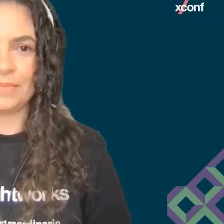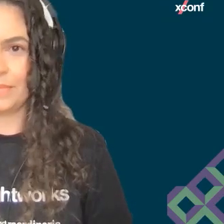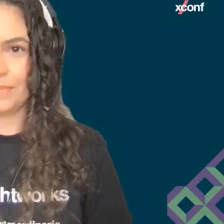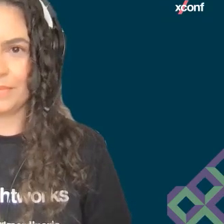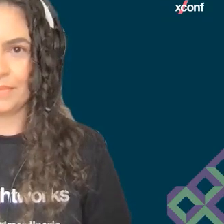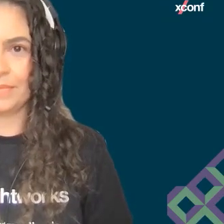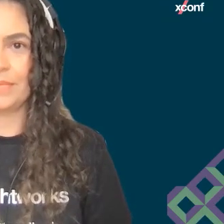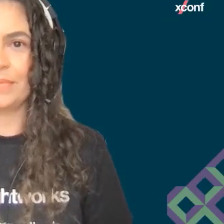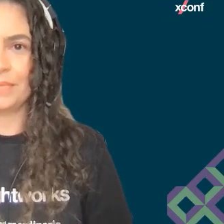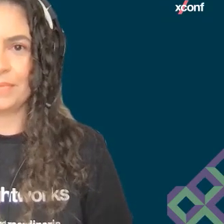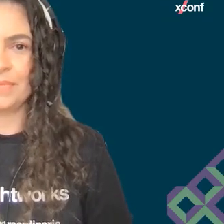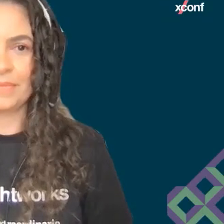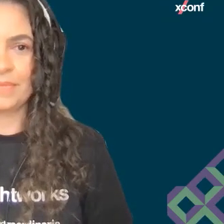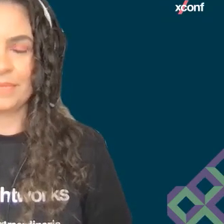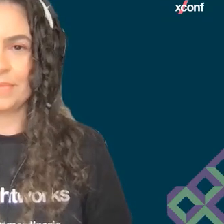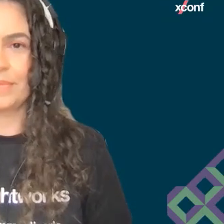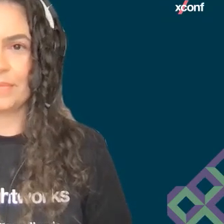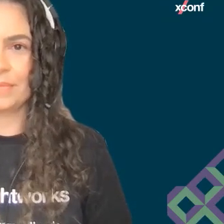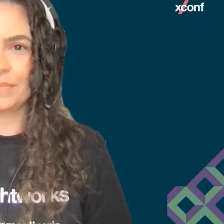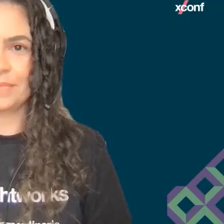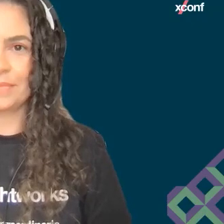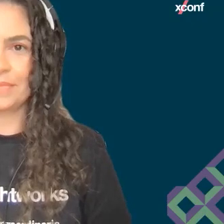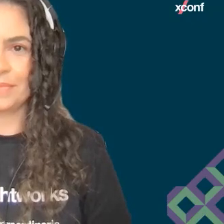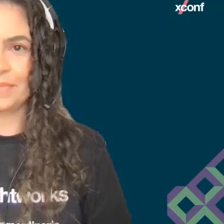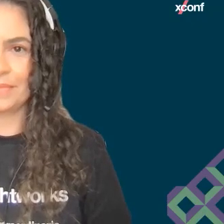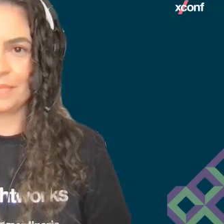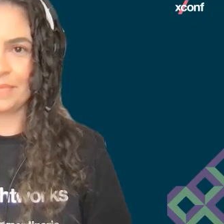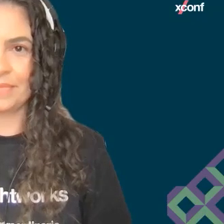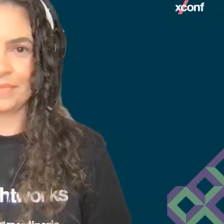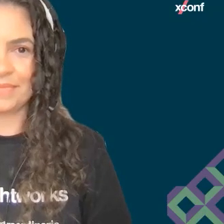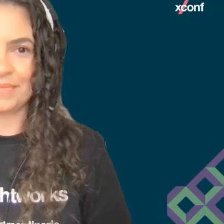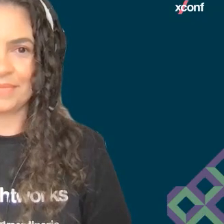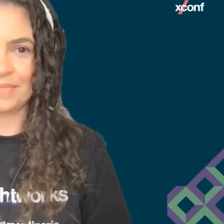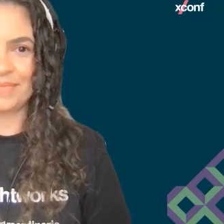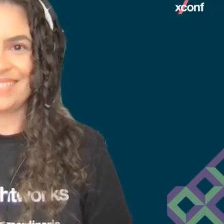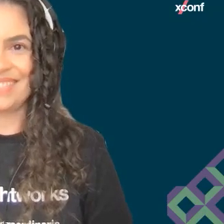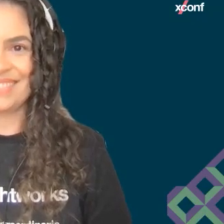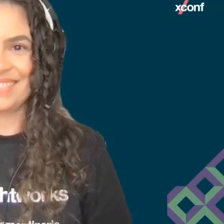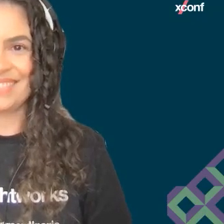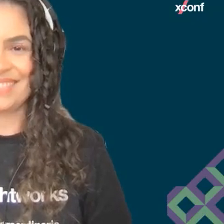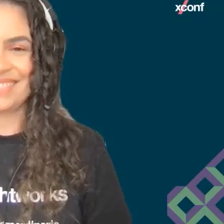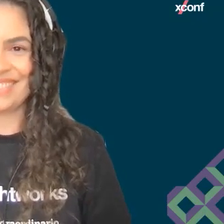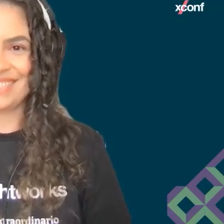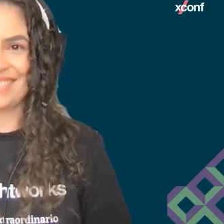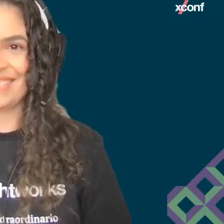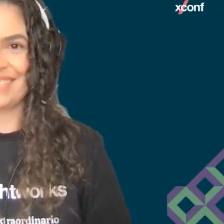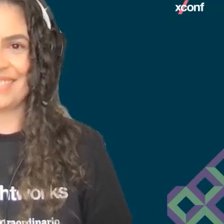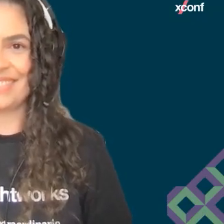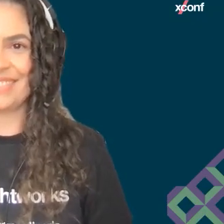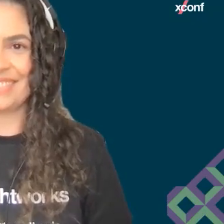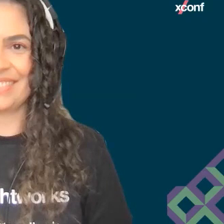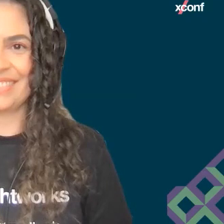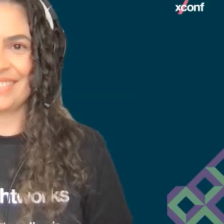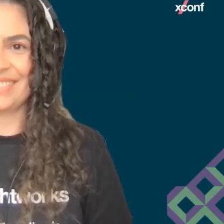tem alguns quadros do Pantera Negra, do filme Fight Club e do joguinho StarCraft. E o meu sinal de Libras é um I partindo